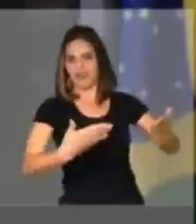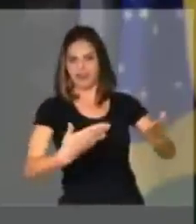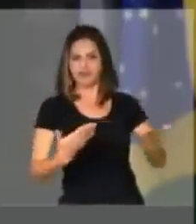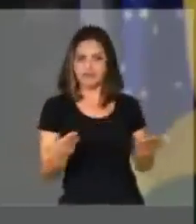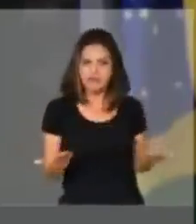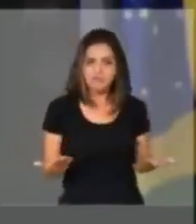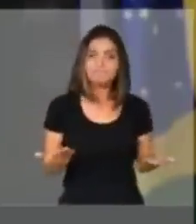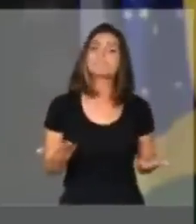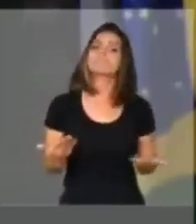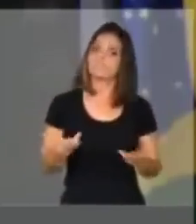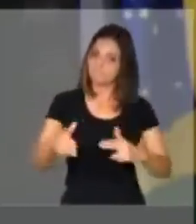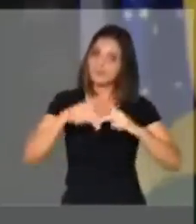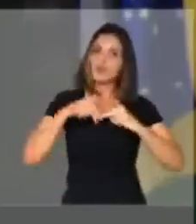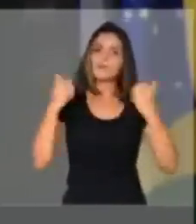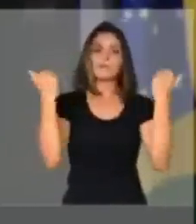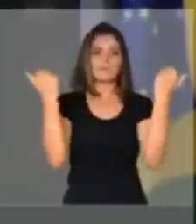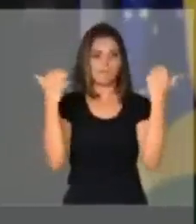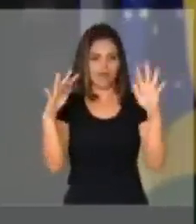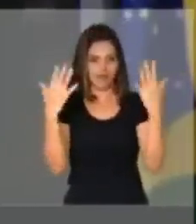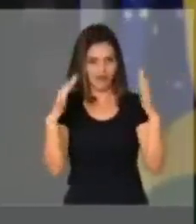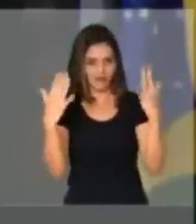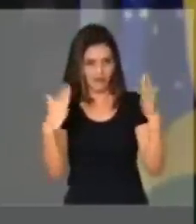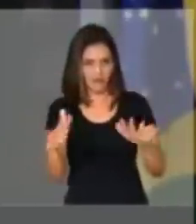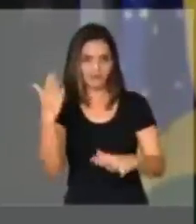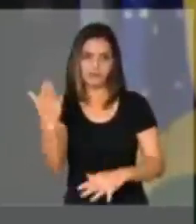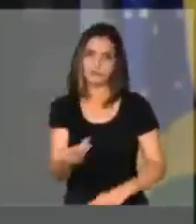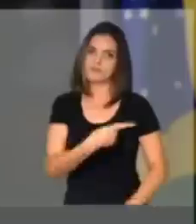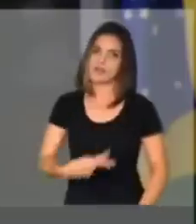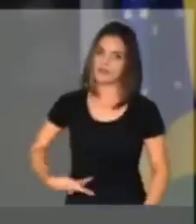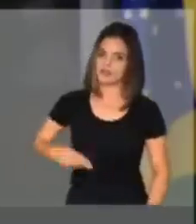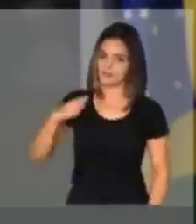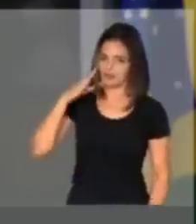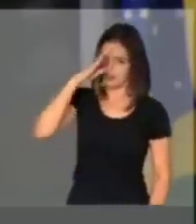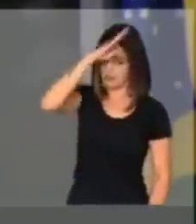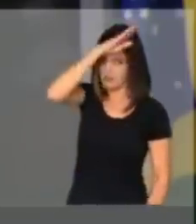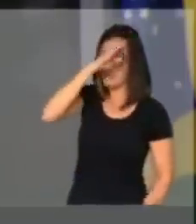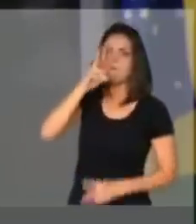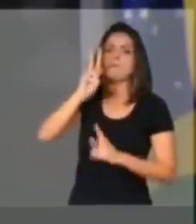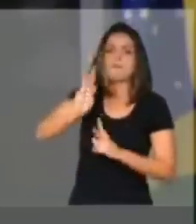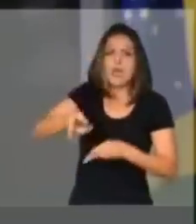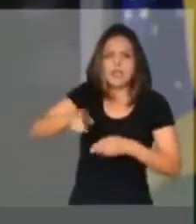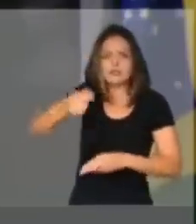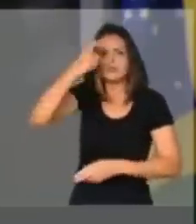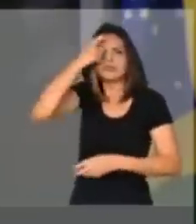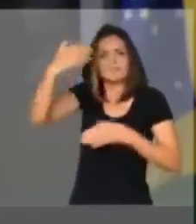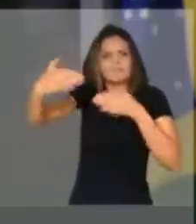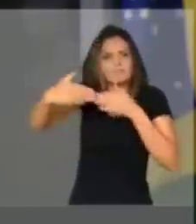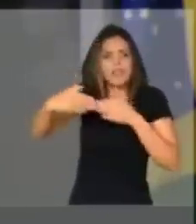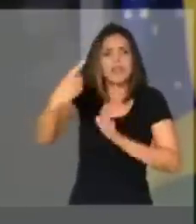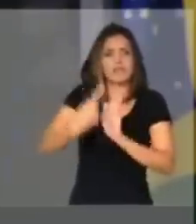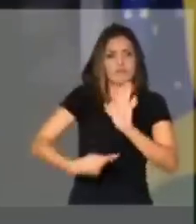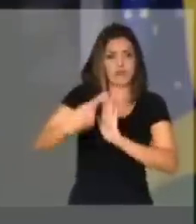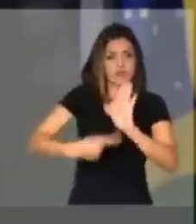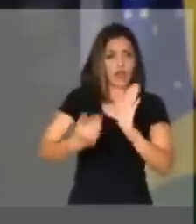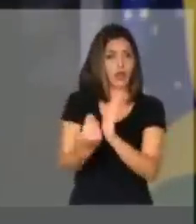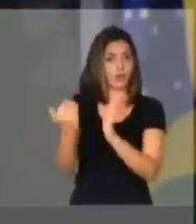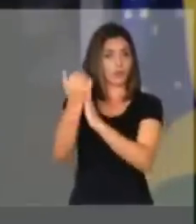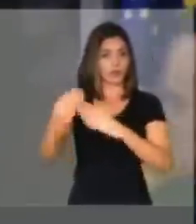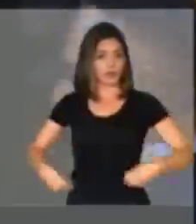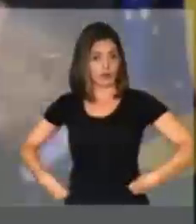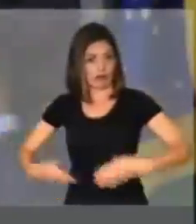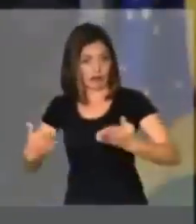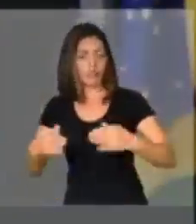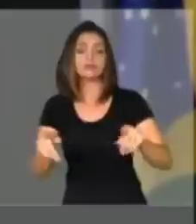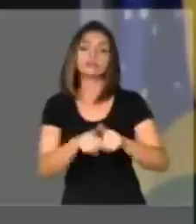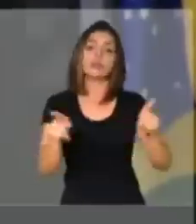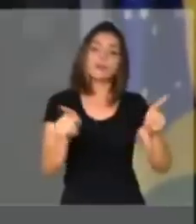Portanto, parabéns ao presidente Jair Bolsonaro por manter a coerência, por vetar aumento de gastos, e